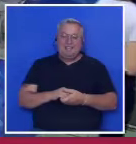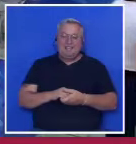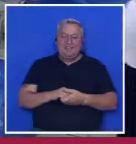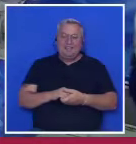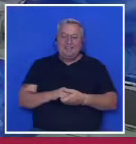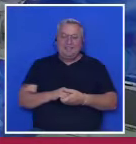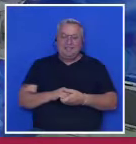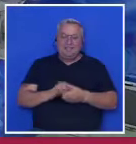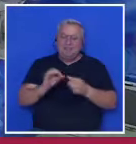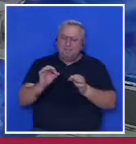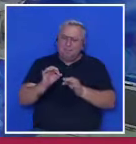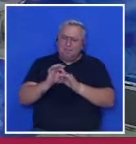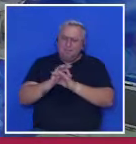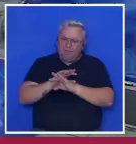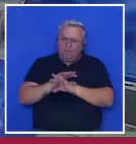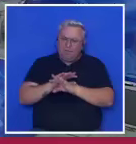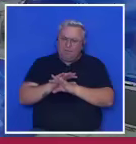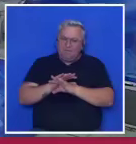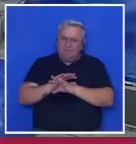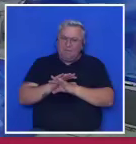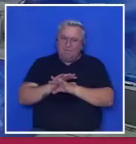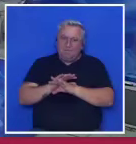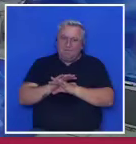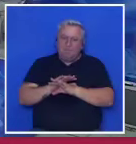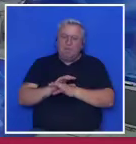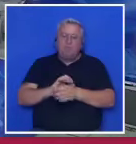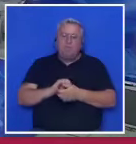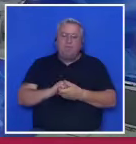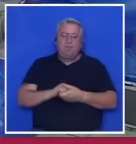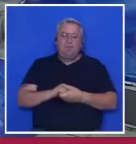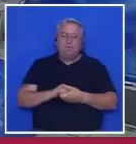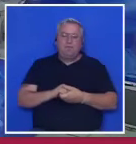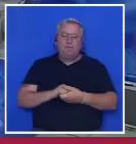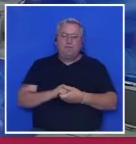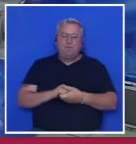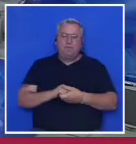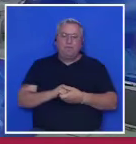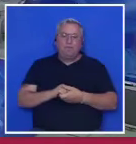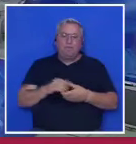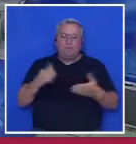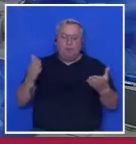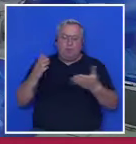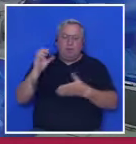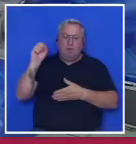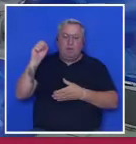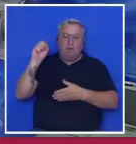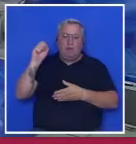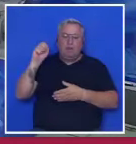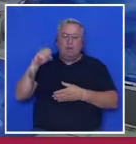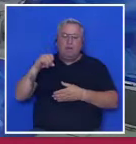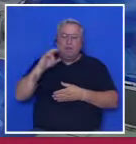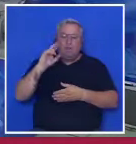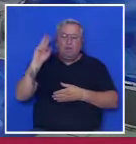Graziella já está retornando ao controle dos nossos globos. E agora sim,